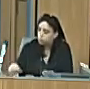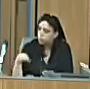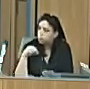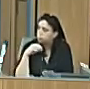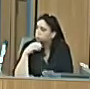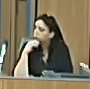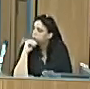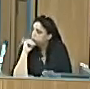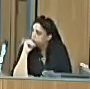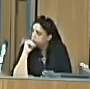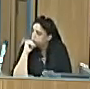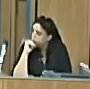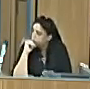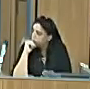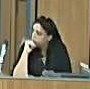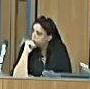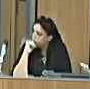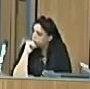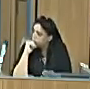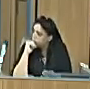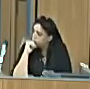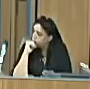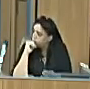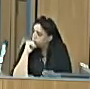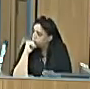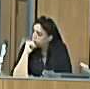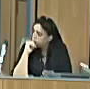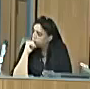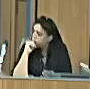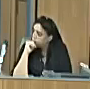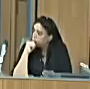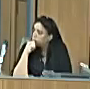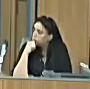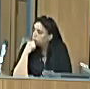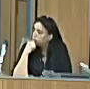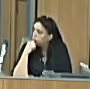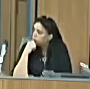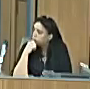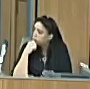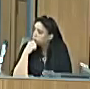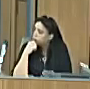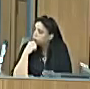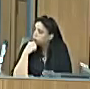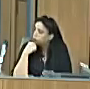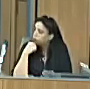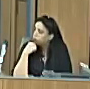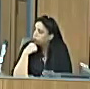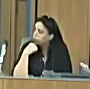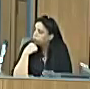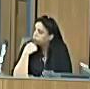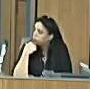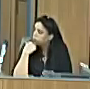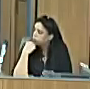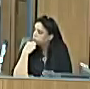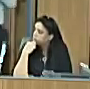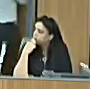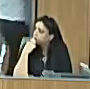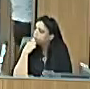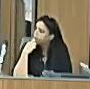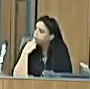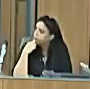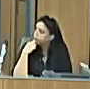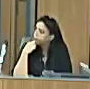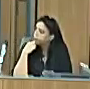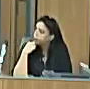nós temos alguns diretores de outras categorias que estão lá no sistema que são alheios à